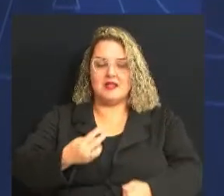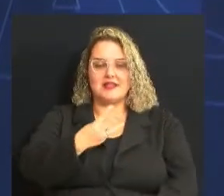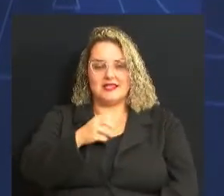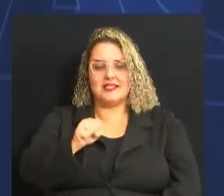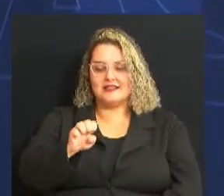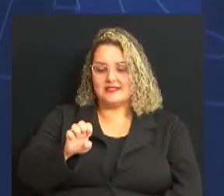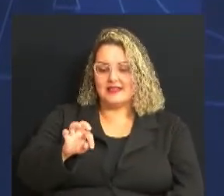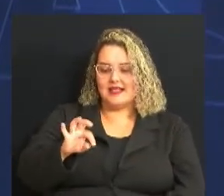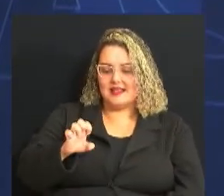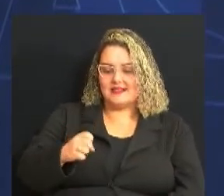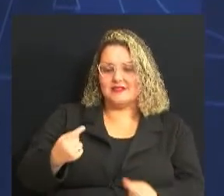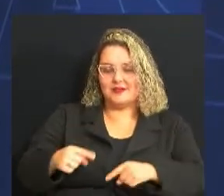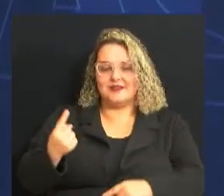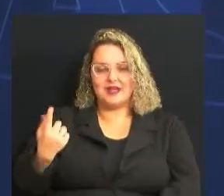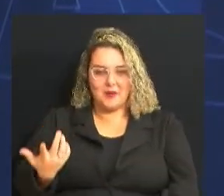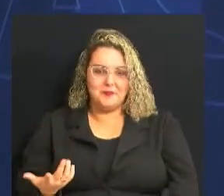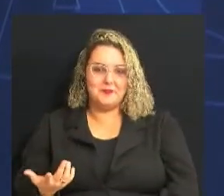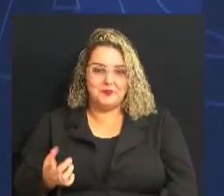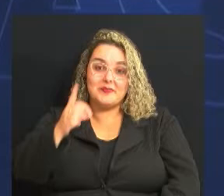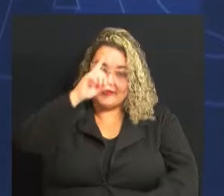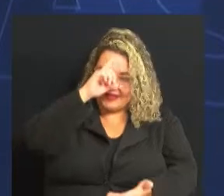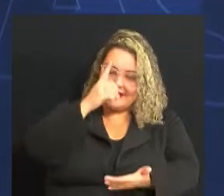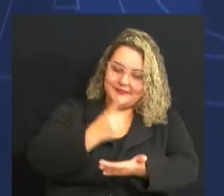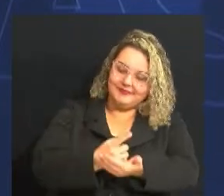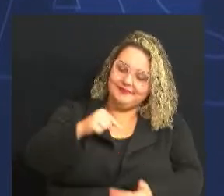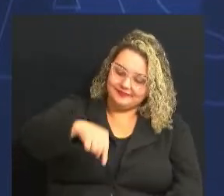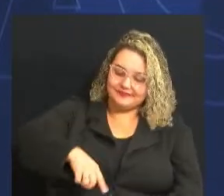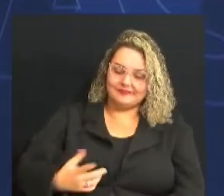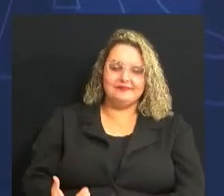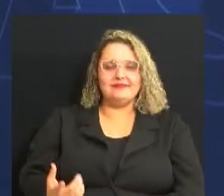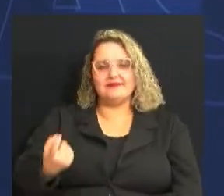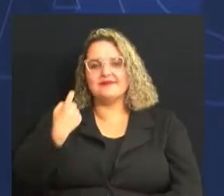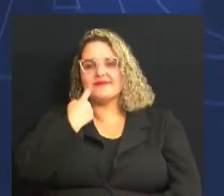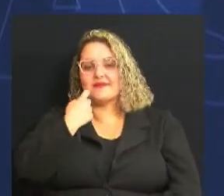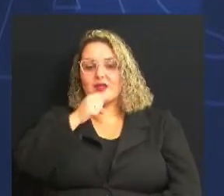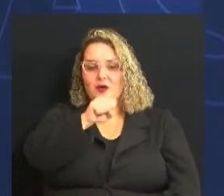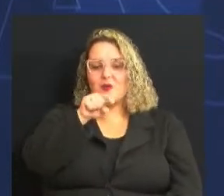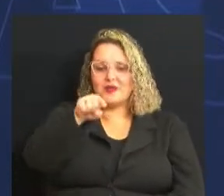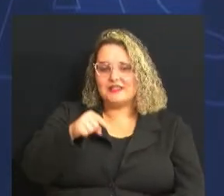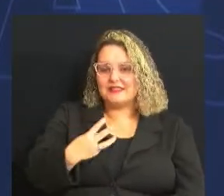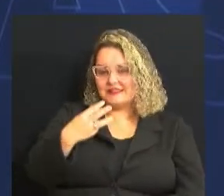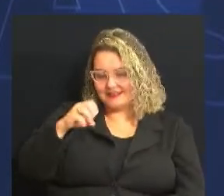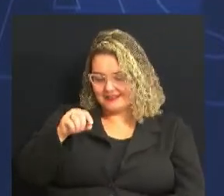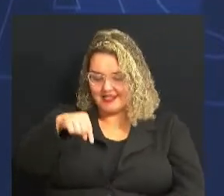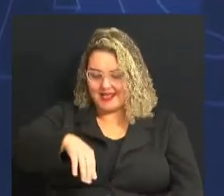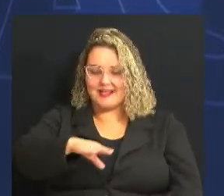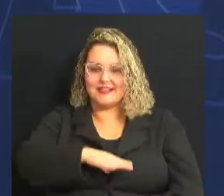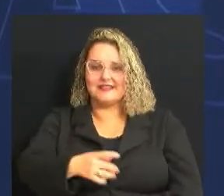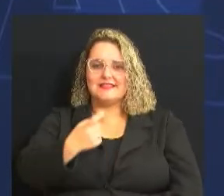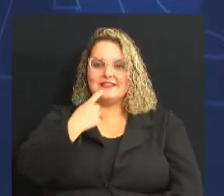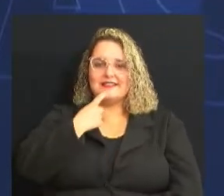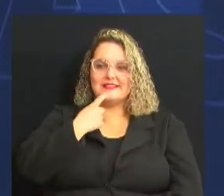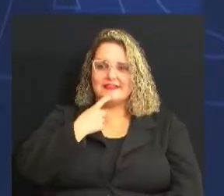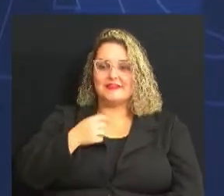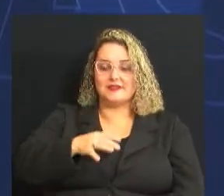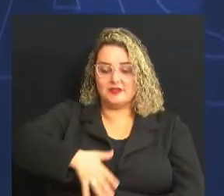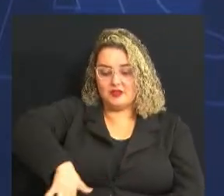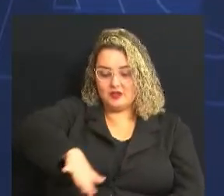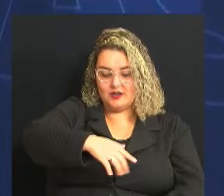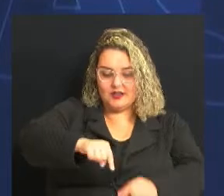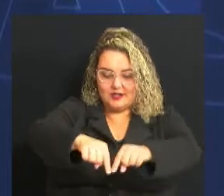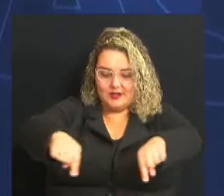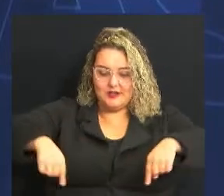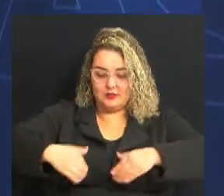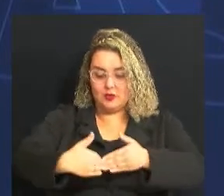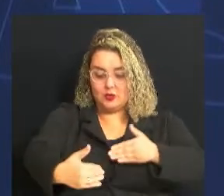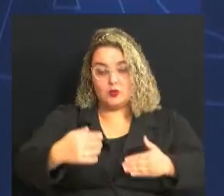e agora decide nesta sexta-feira, 8h30 da noite, aqui em Campinas, no ginásio do Taquaral. Se